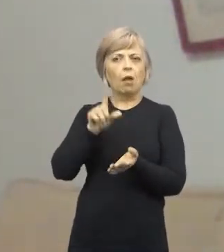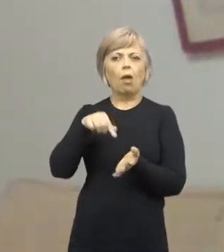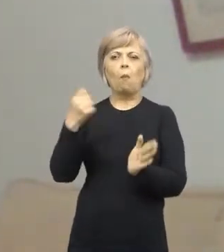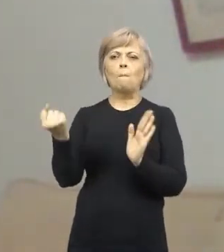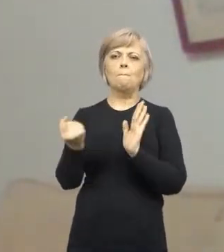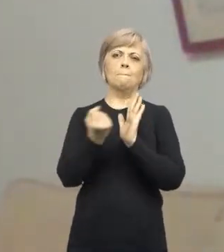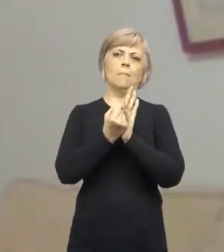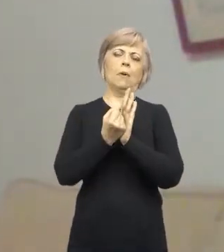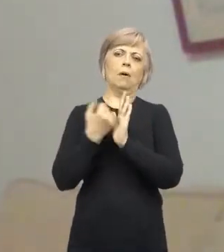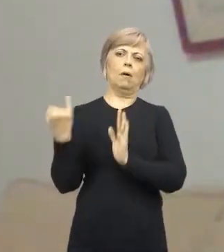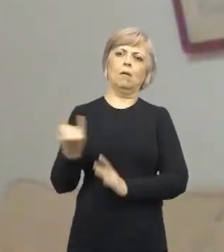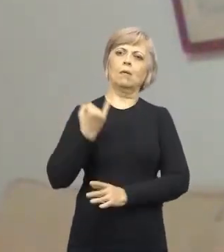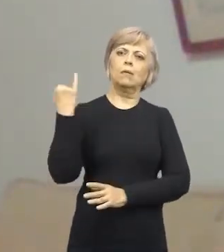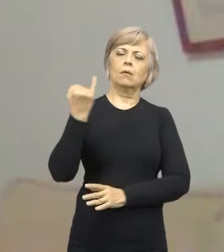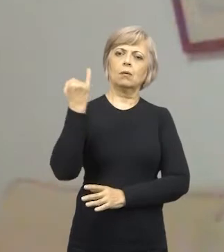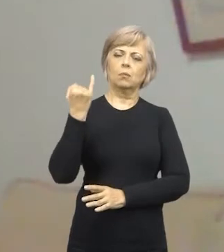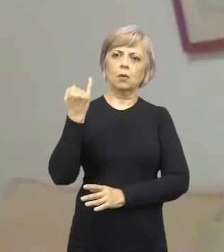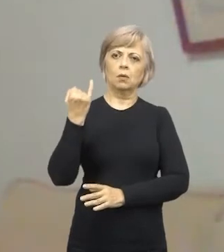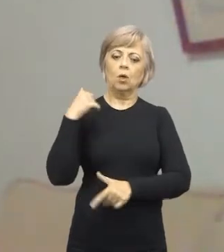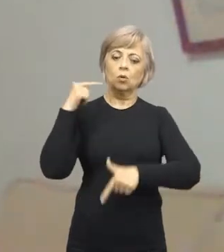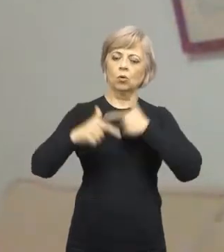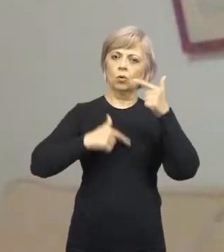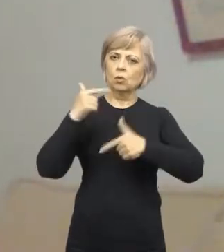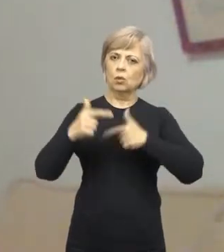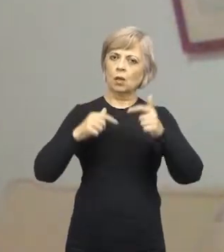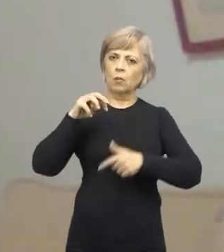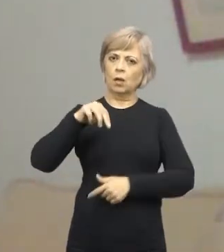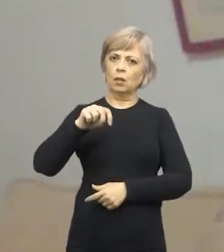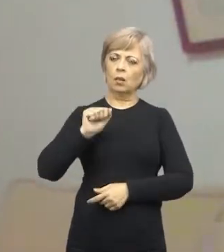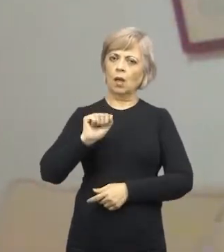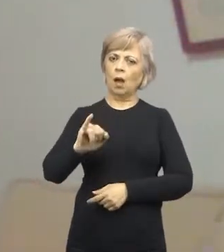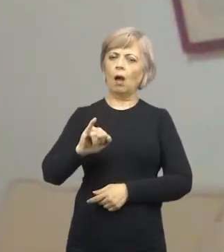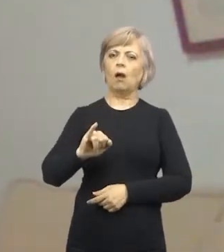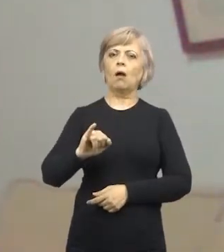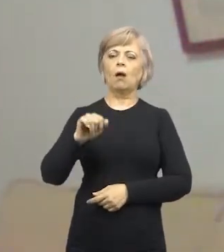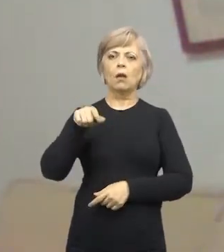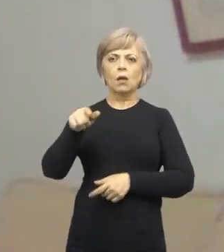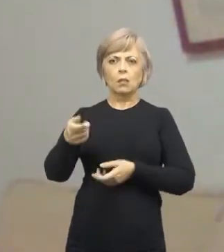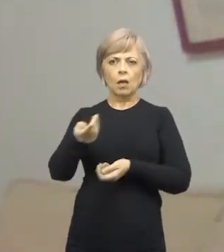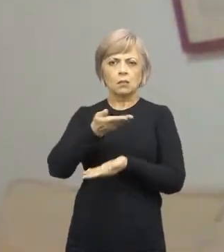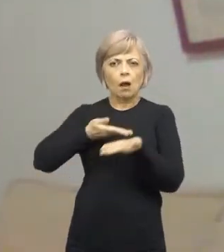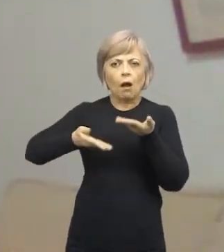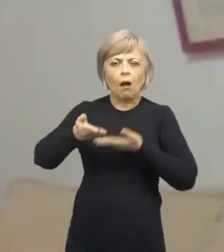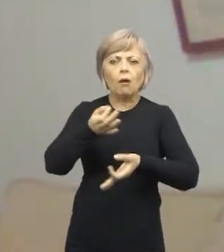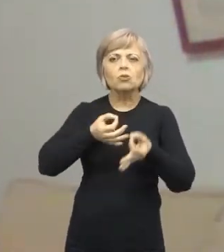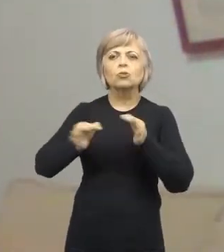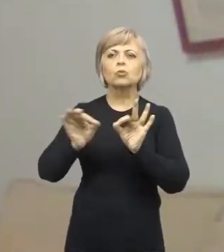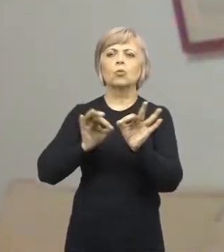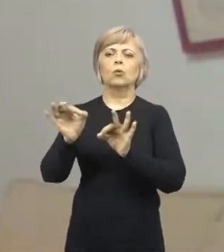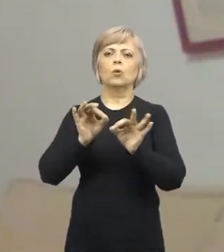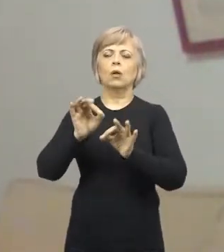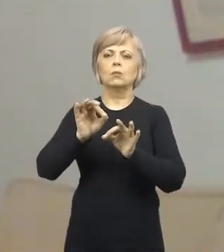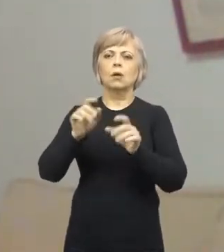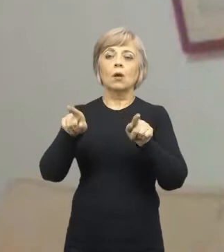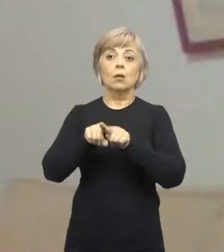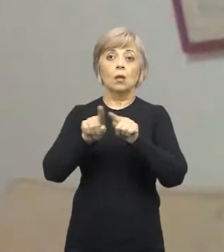marco muito relevante na atuação do NAI, nessa articulação, nessa